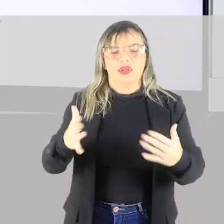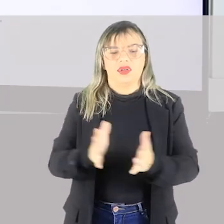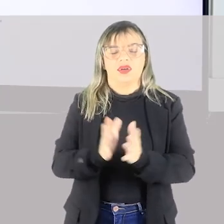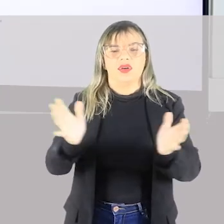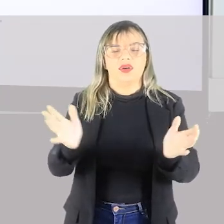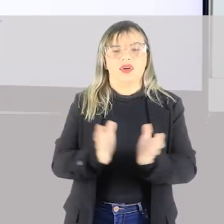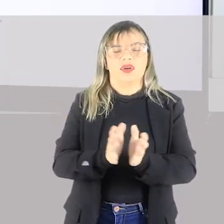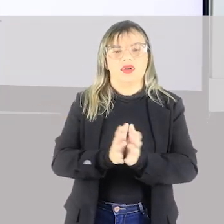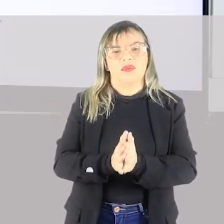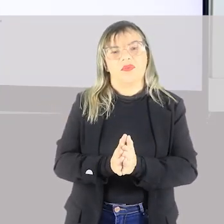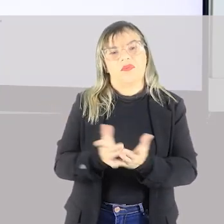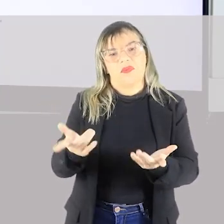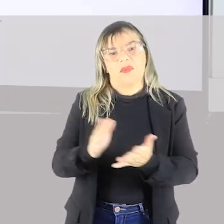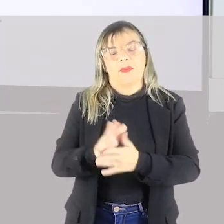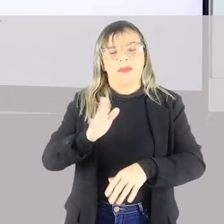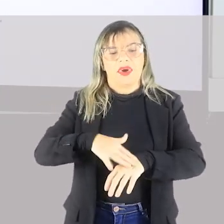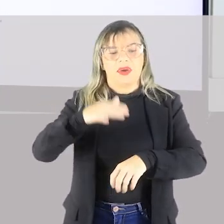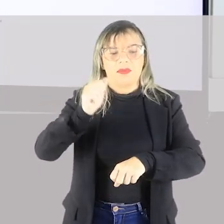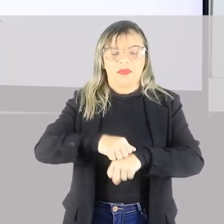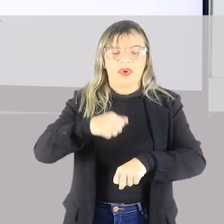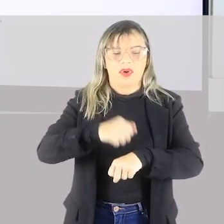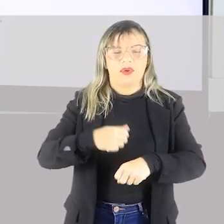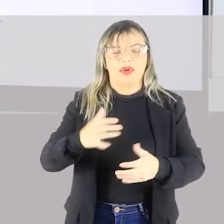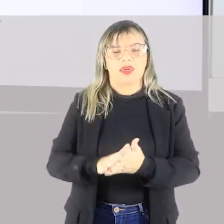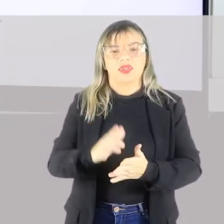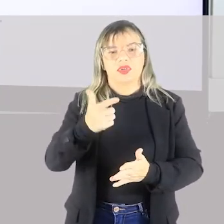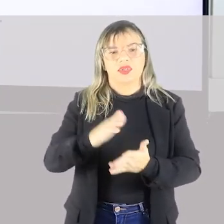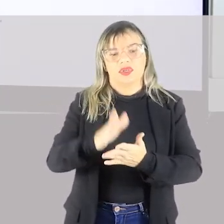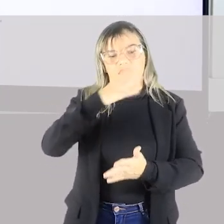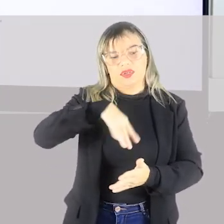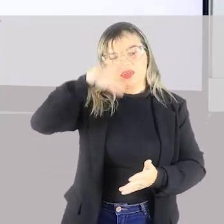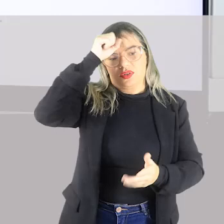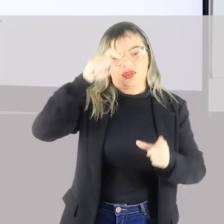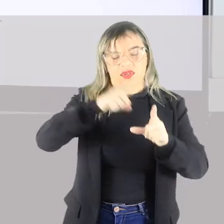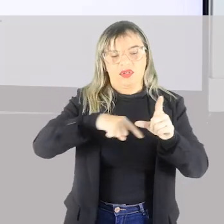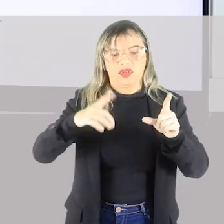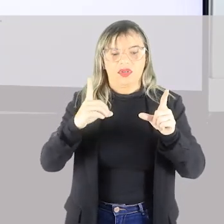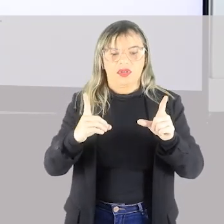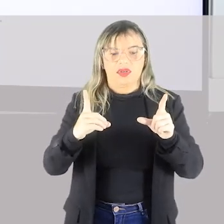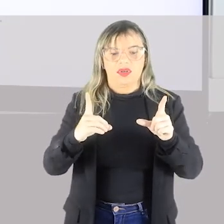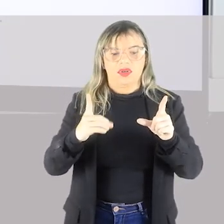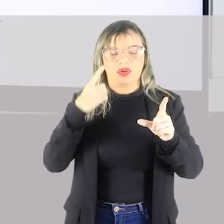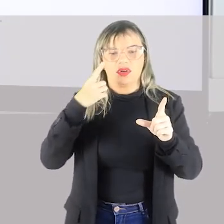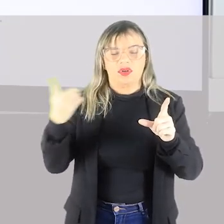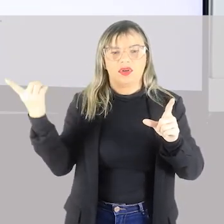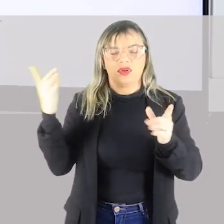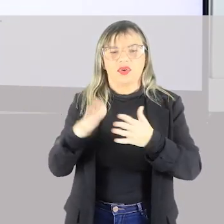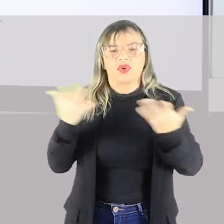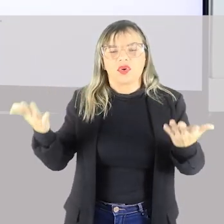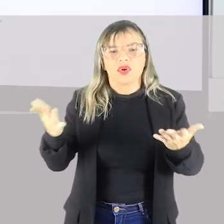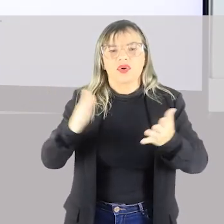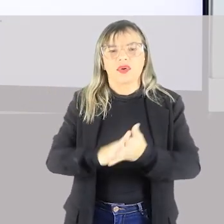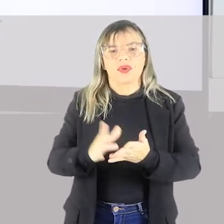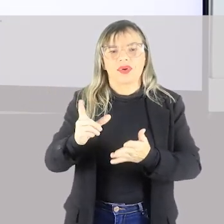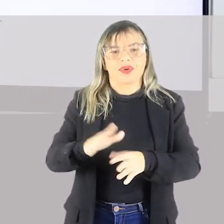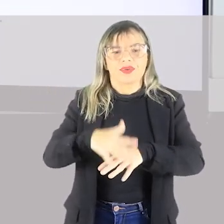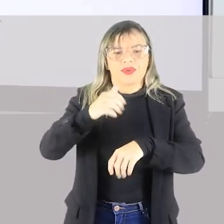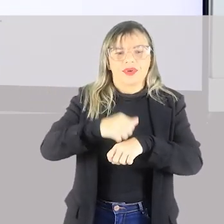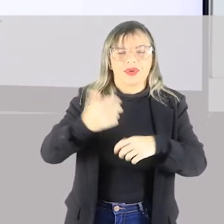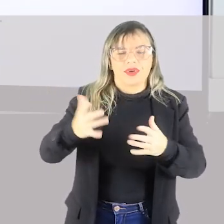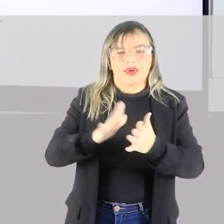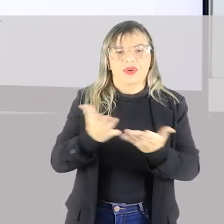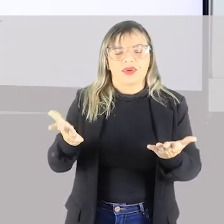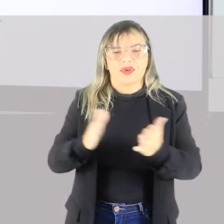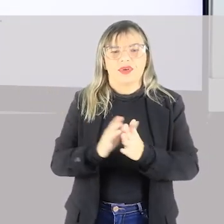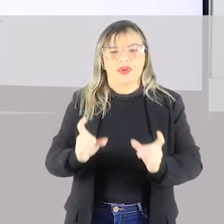menos favorecidas. Valorização dos condomínios fechados. Tu está falando de uma camada menos favorecida, tu vai falar de condomínio fechado?